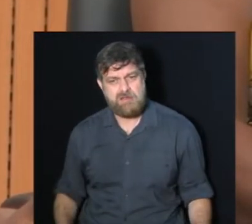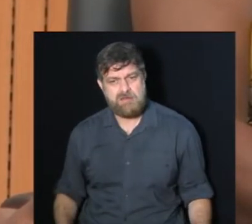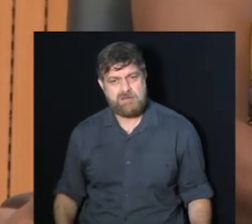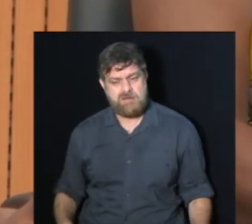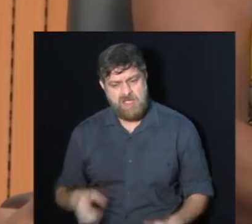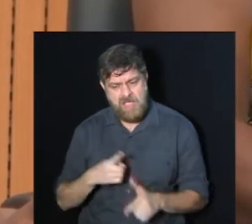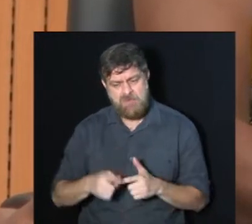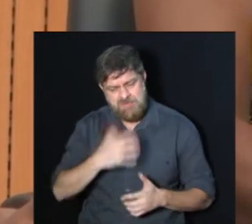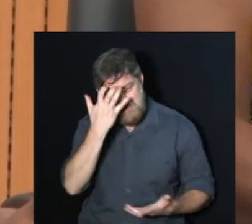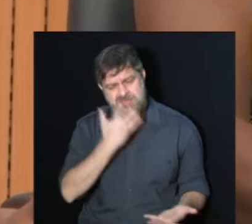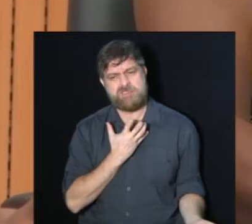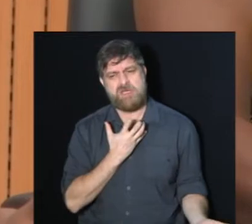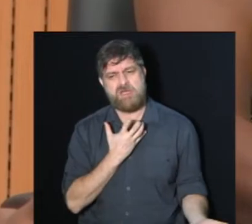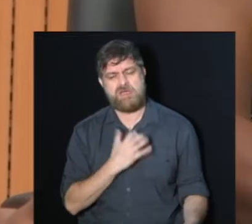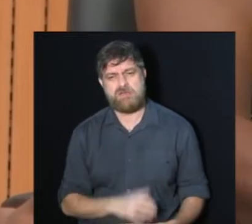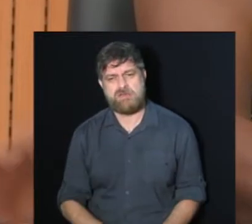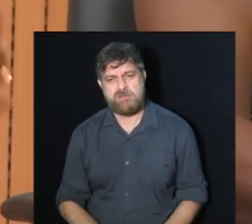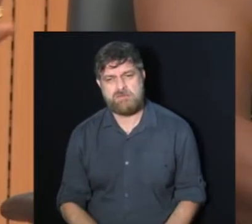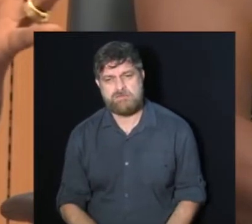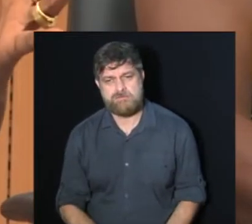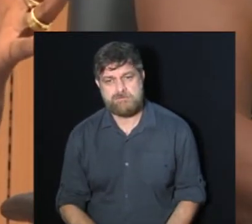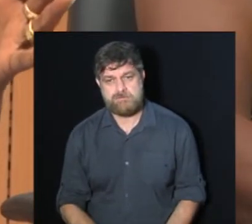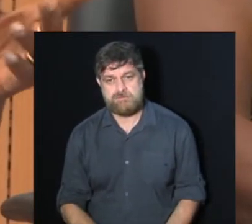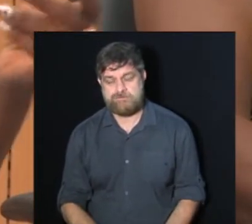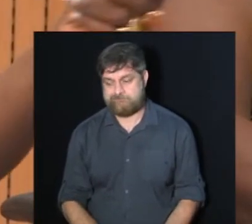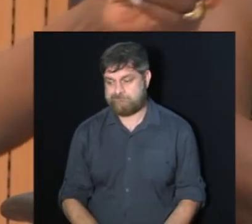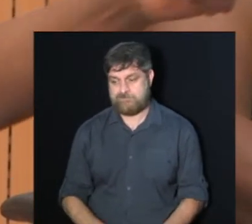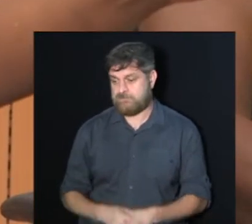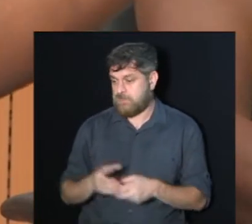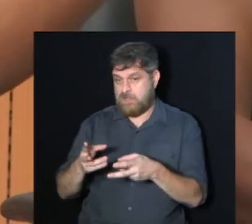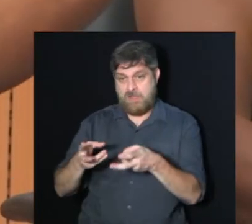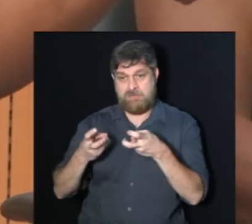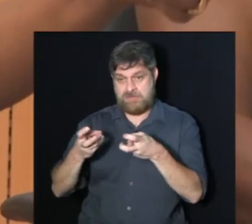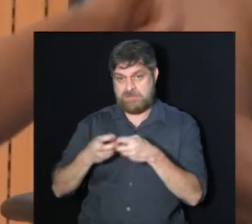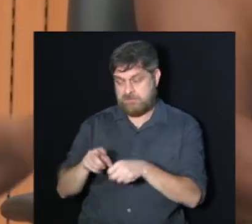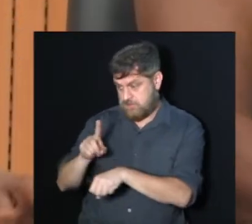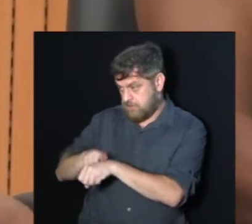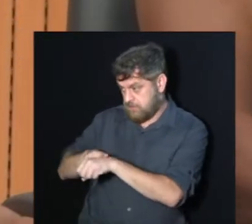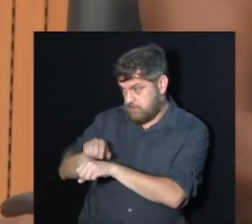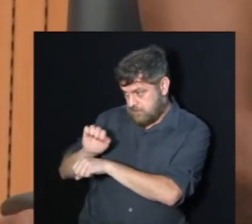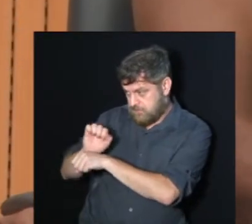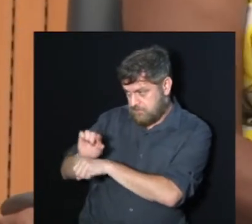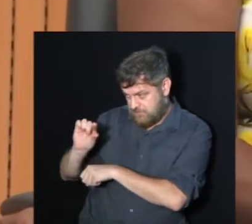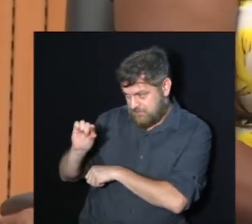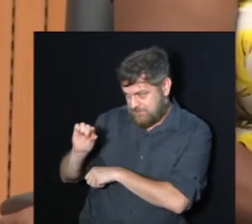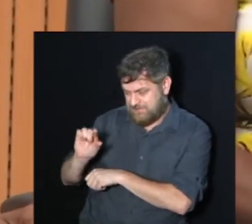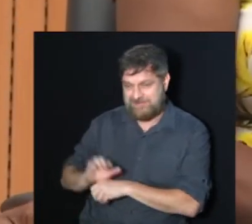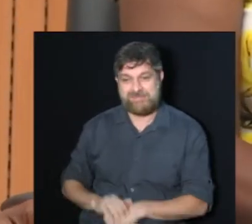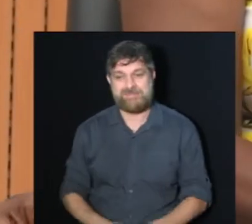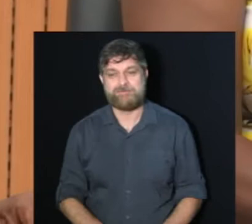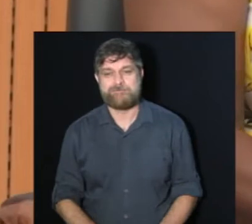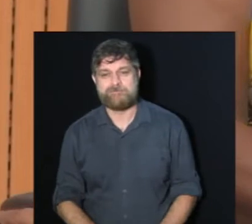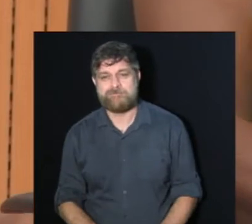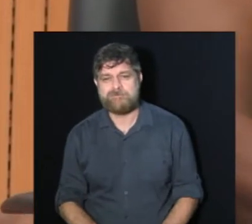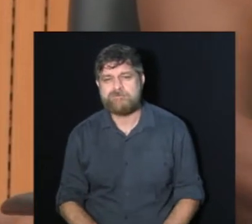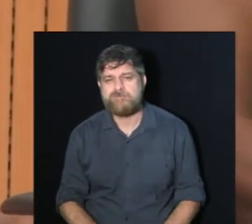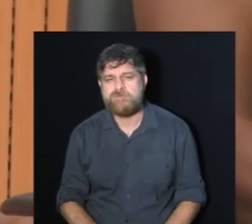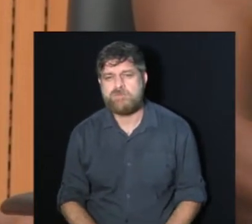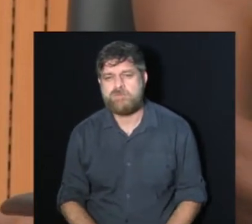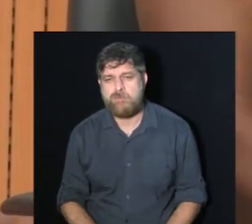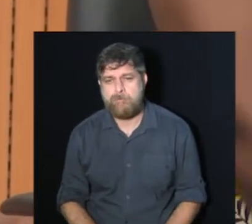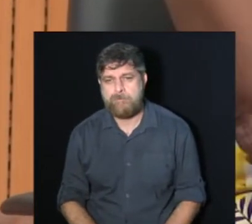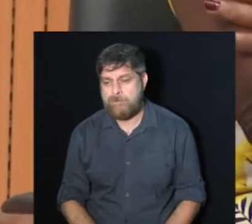séria. Mas a gente só não percebe isso, estou terminando, você dá um toque aí. E aí, vocês